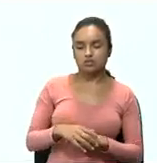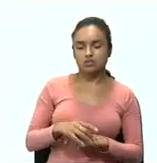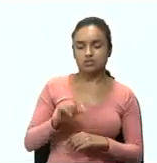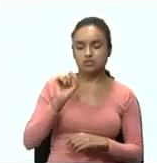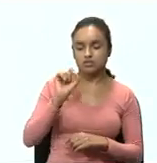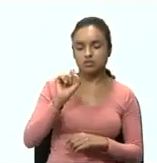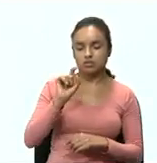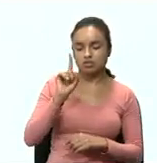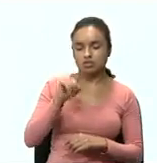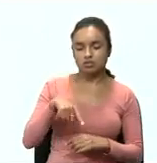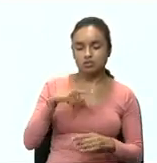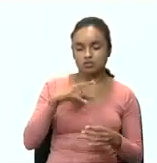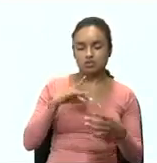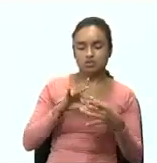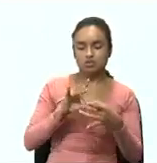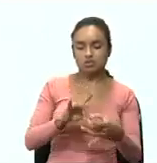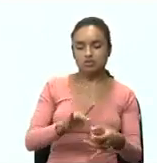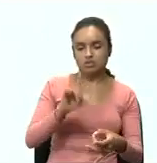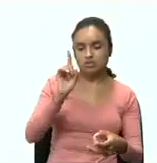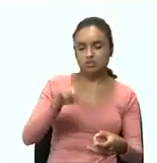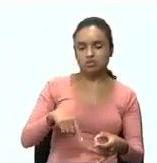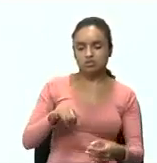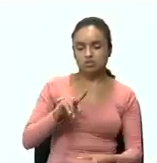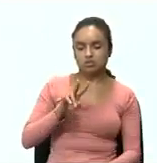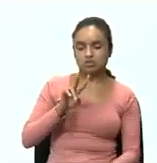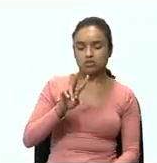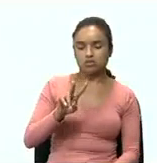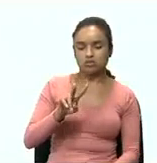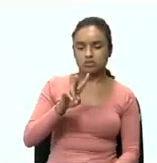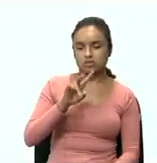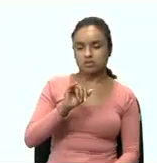no caso de 2 raiz de n,